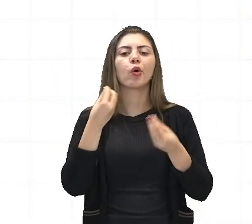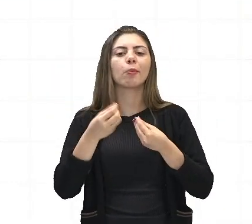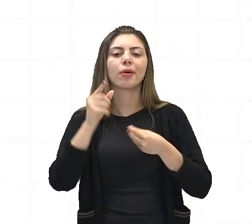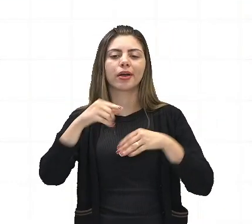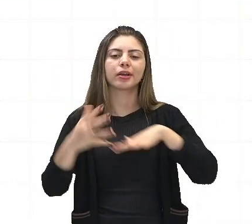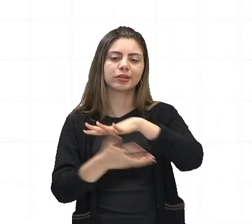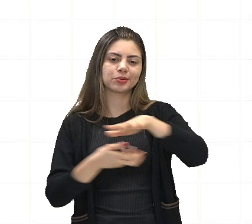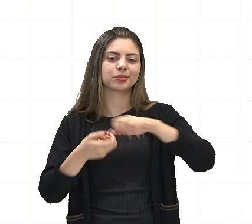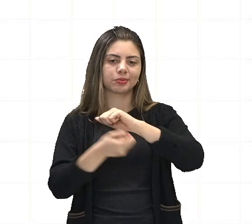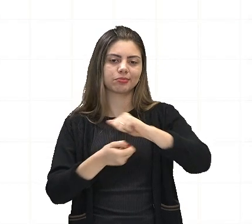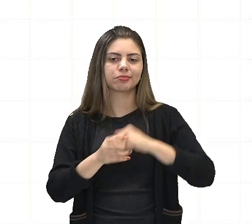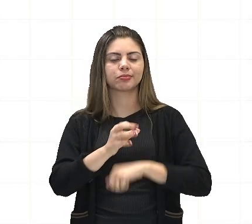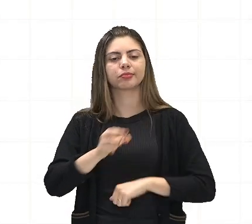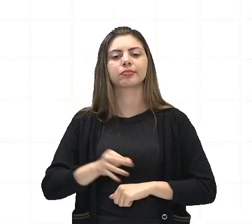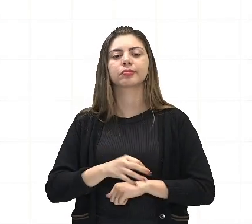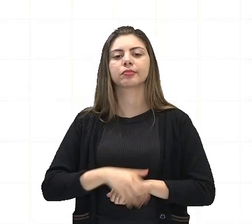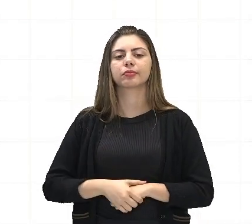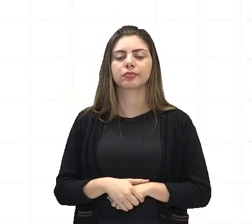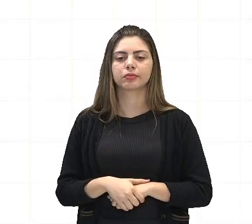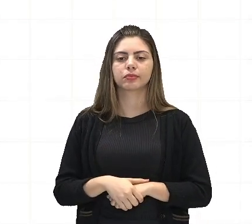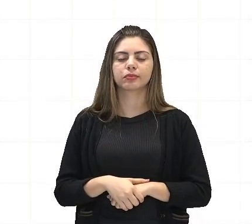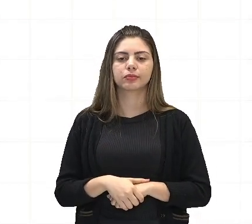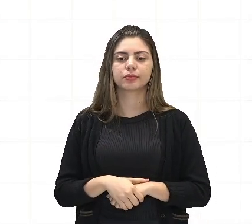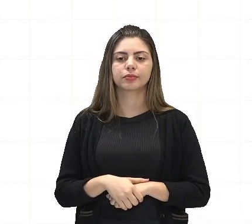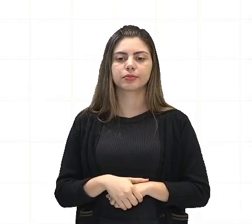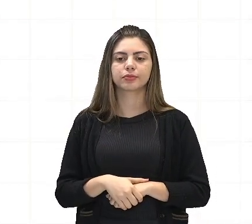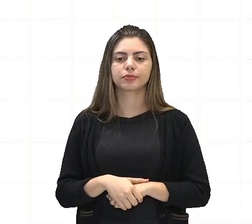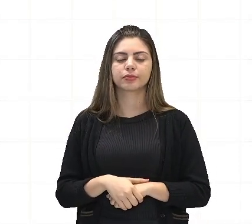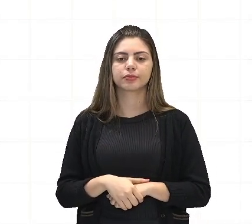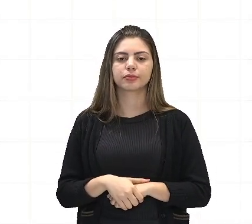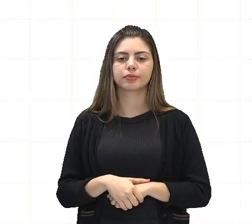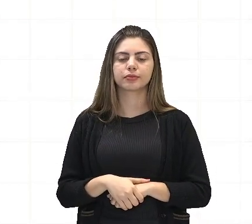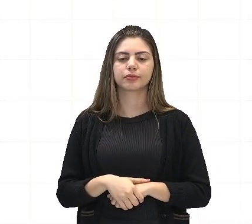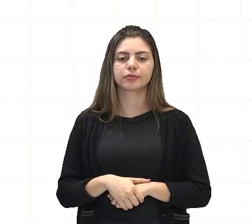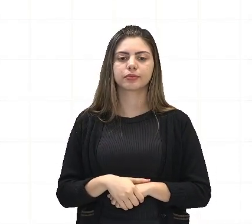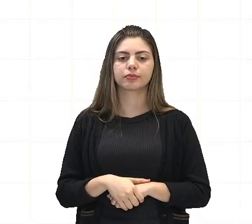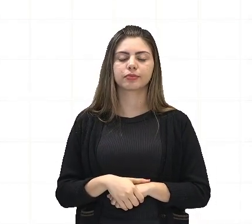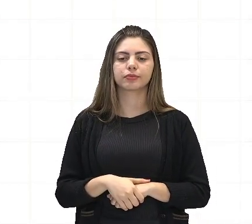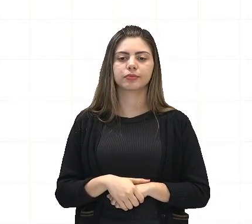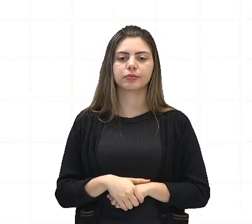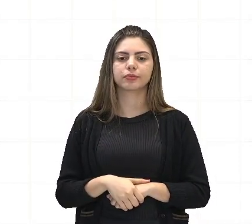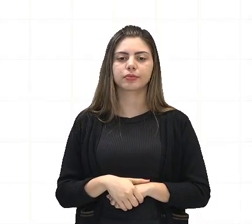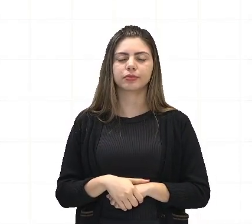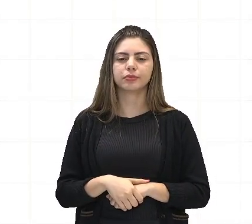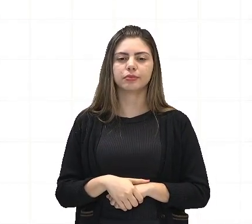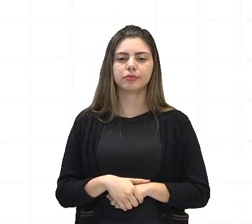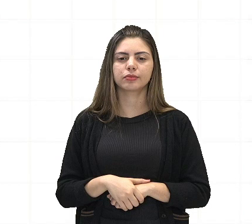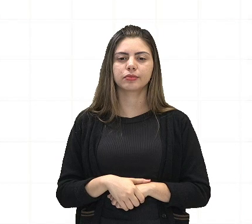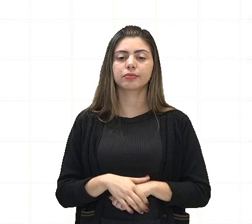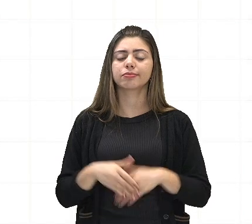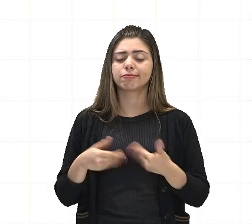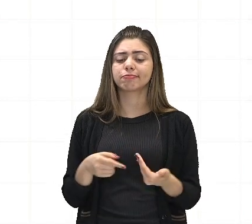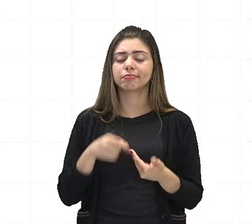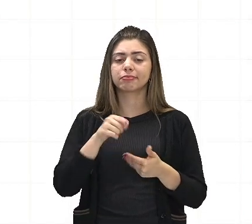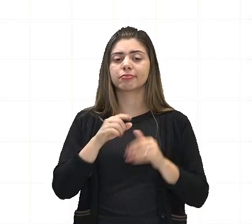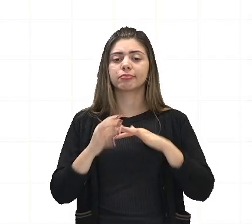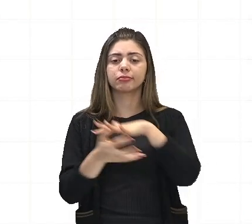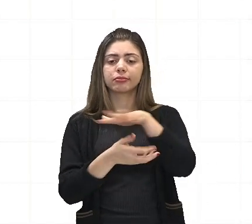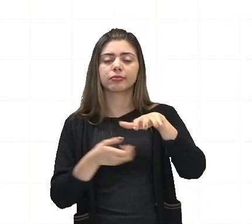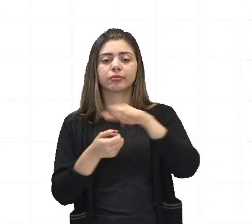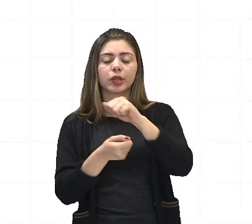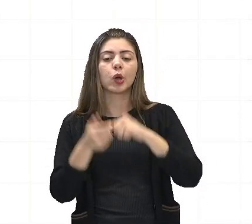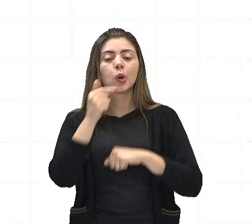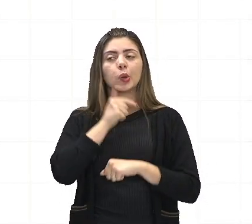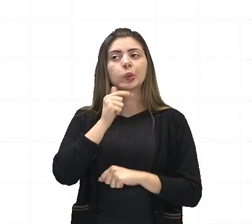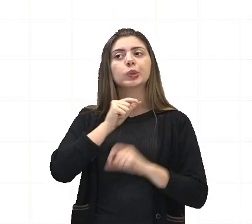essa sustentabilidade, ainda eu consigo ali, né, obter,